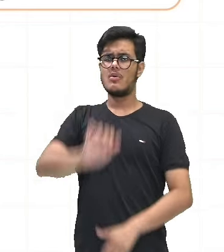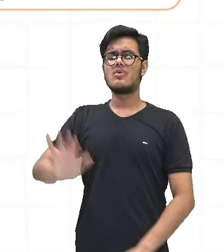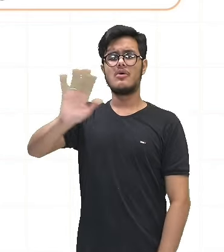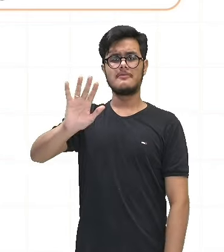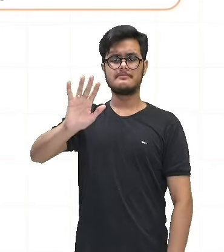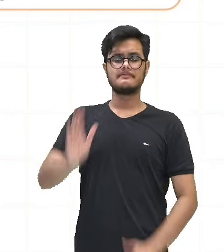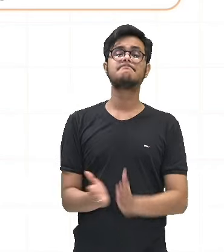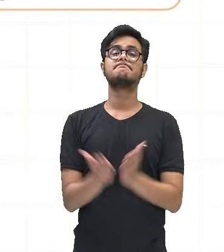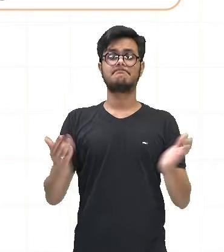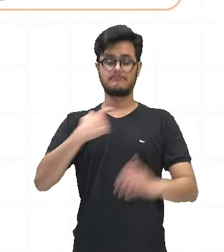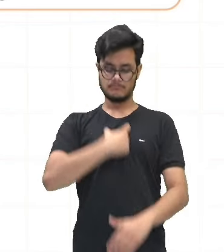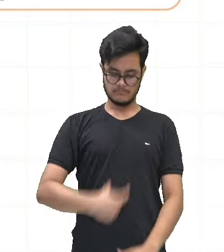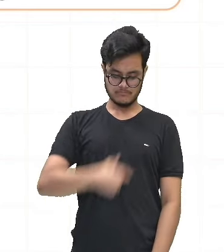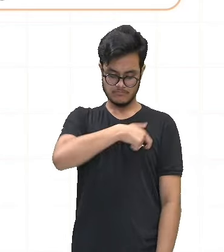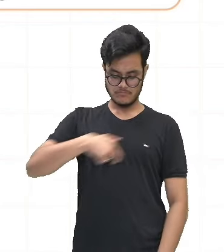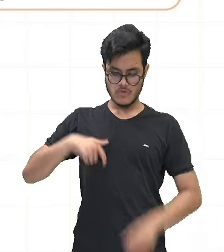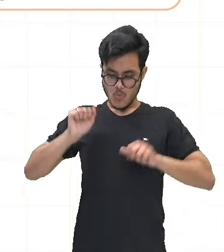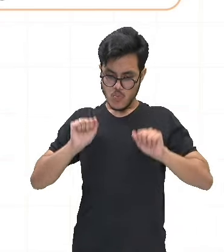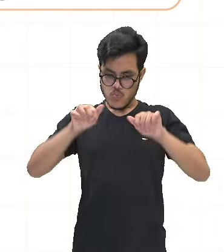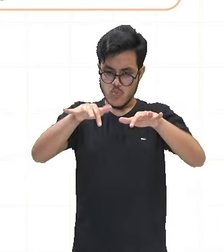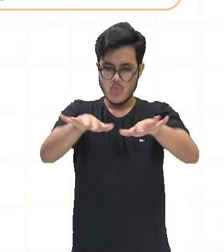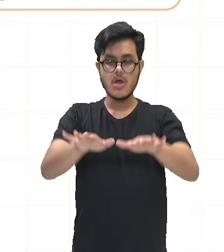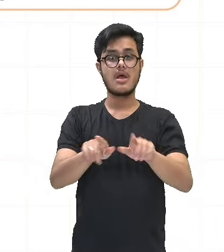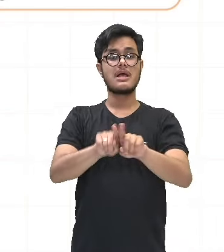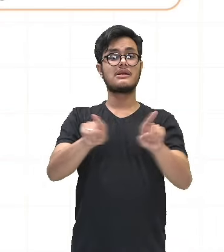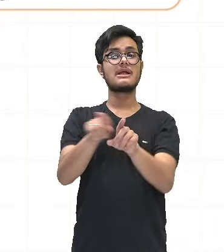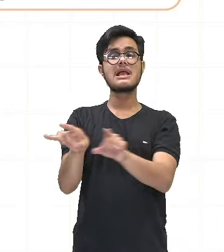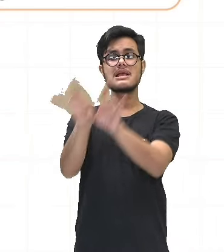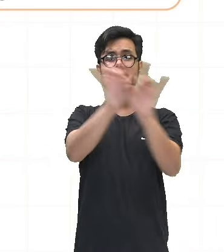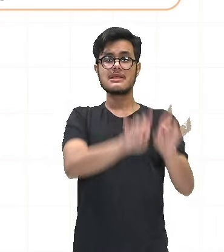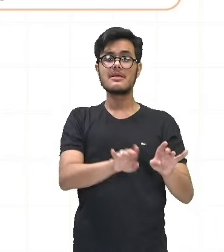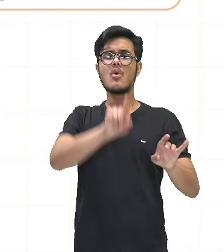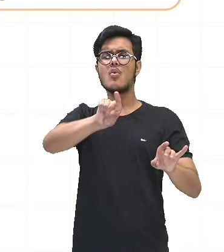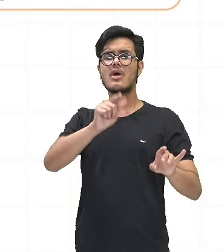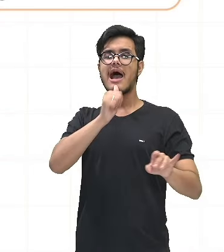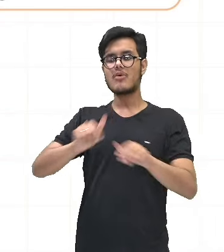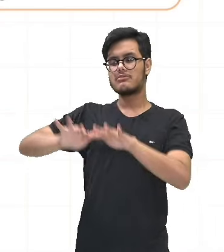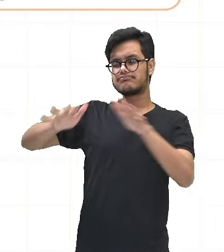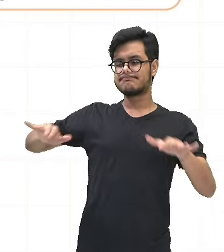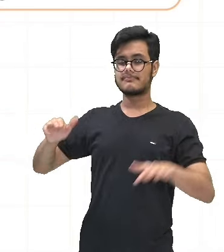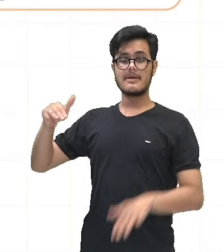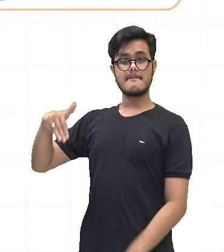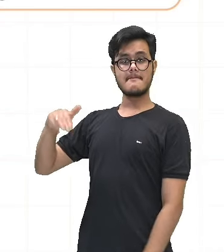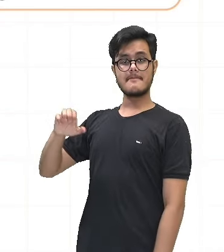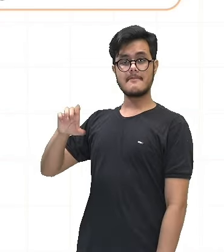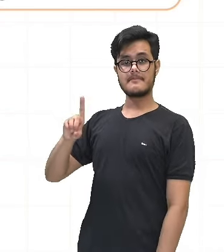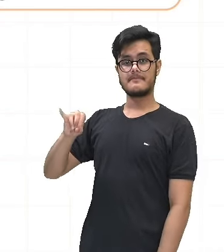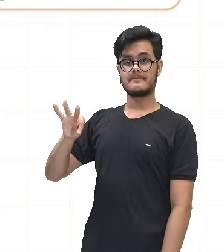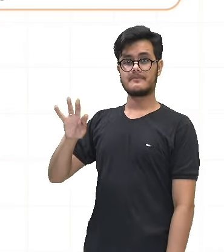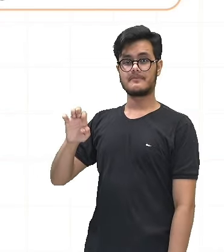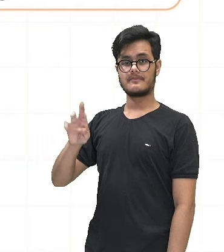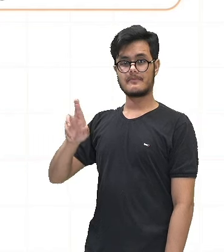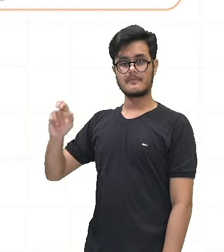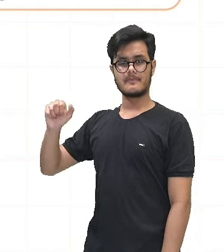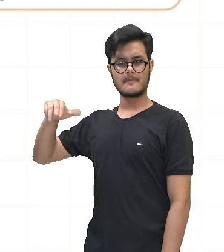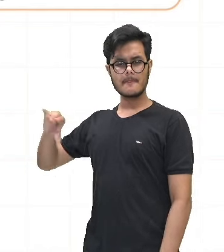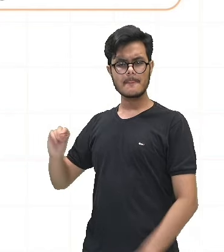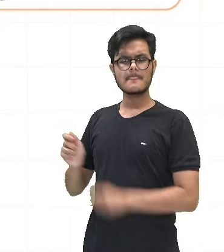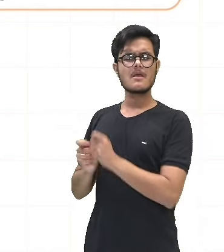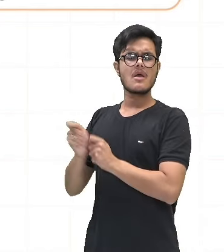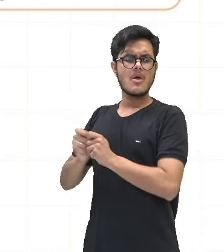essas cruzadas, nós vamos ter também a reabertura do comércio pelo mar Mediterrâneo, que até então estava sendo ali controlado